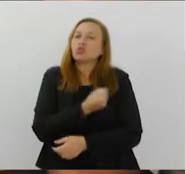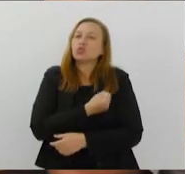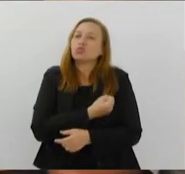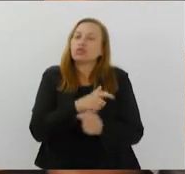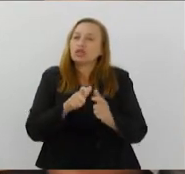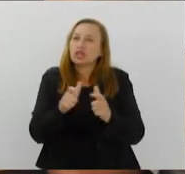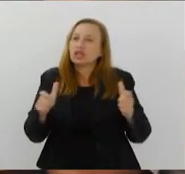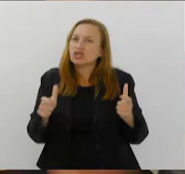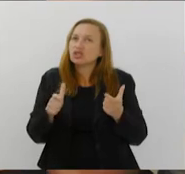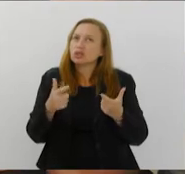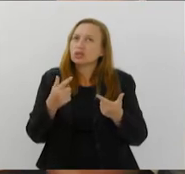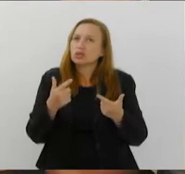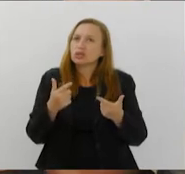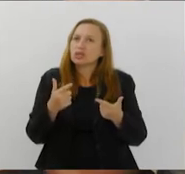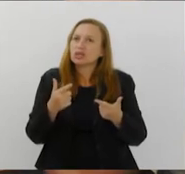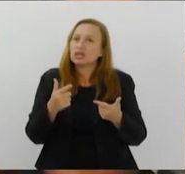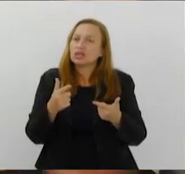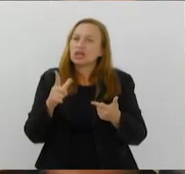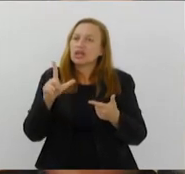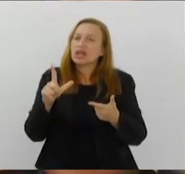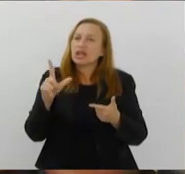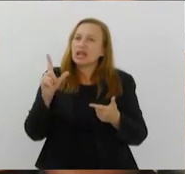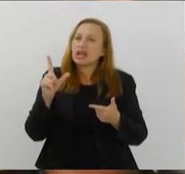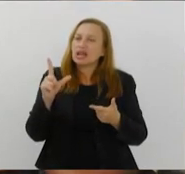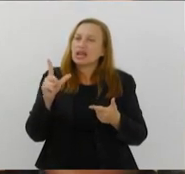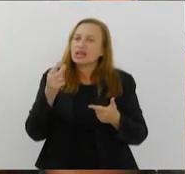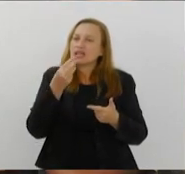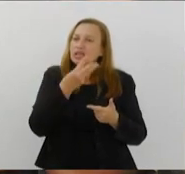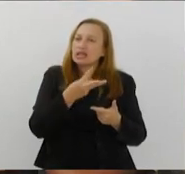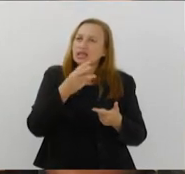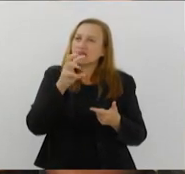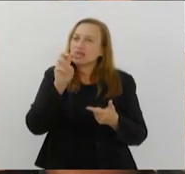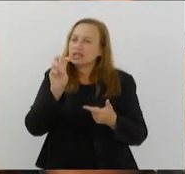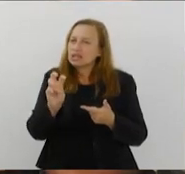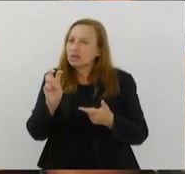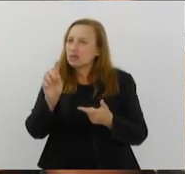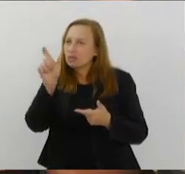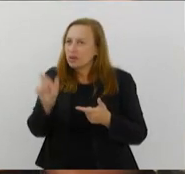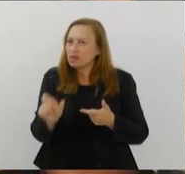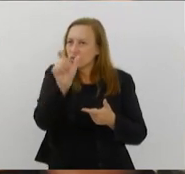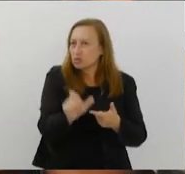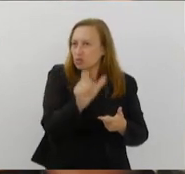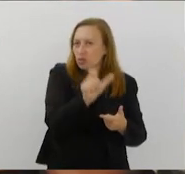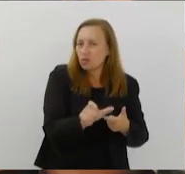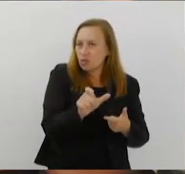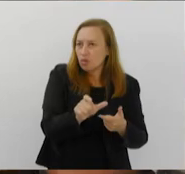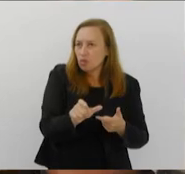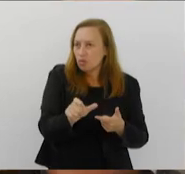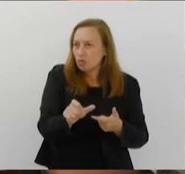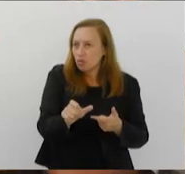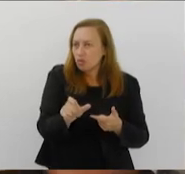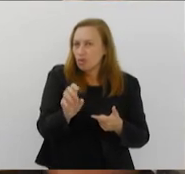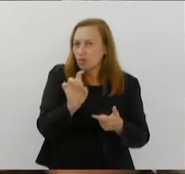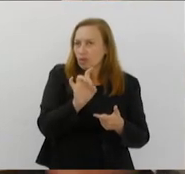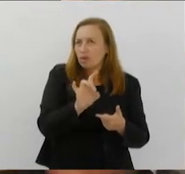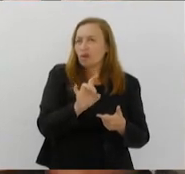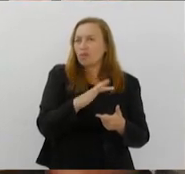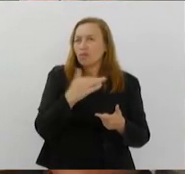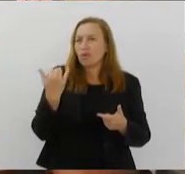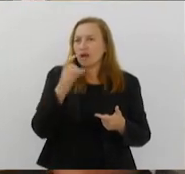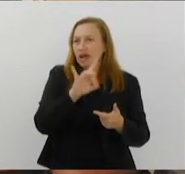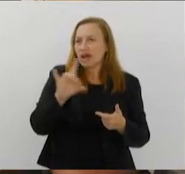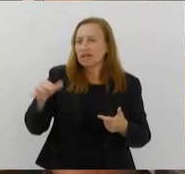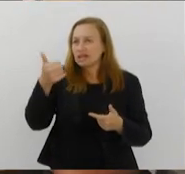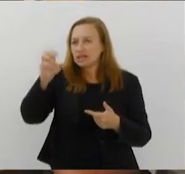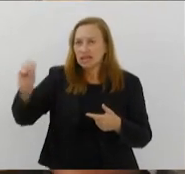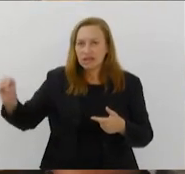de letalidade de 35 pessoas a cada 100 mil. Se comparado ao Rio de Janeiro, por exemplo, esse índice,